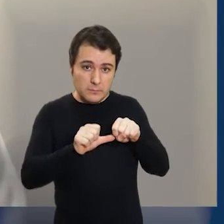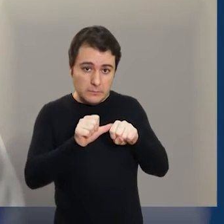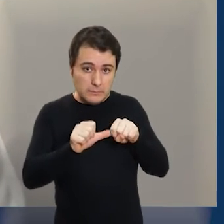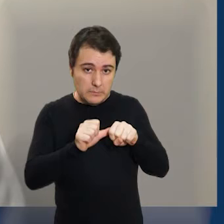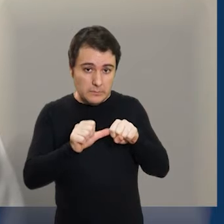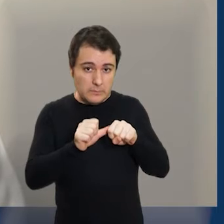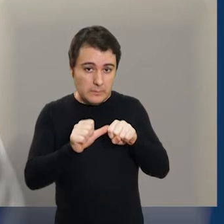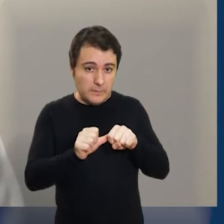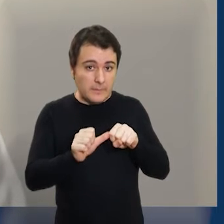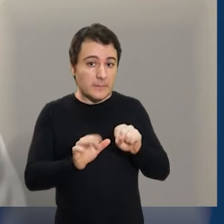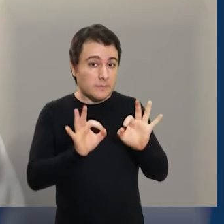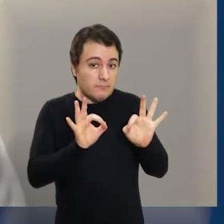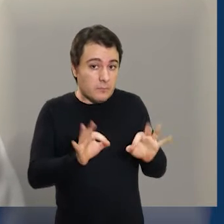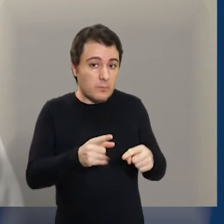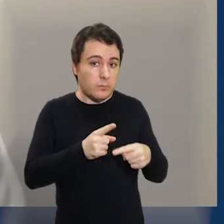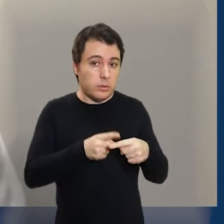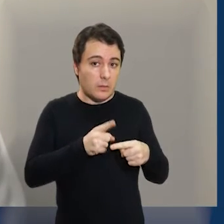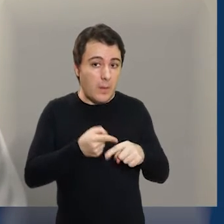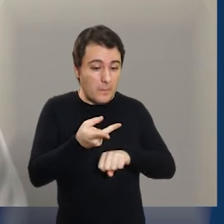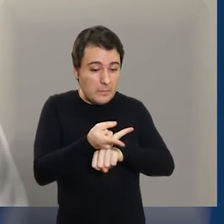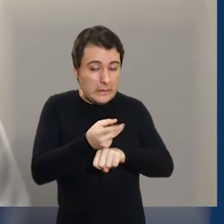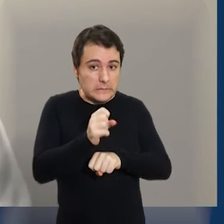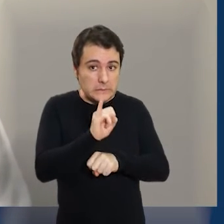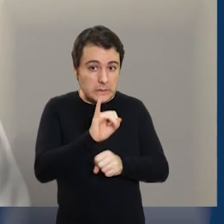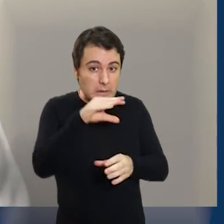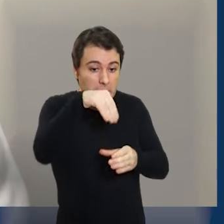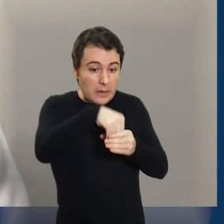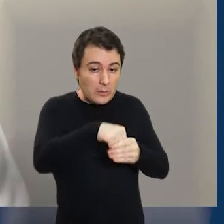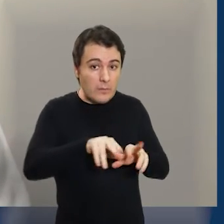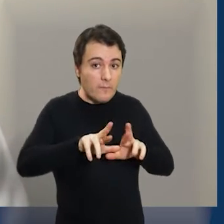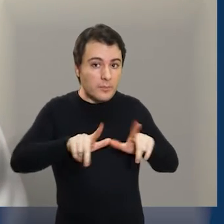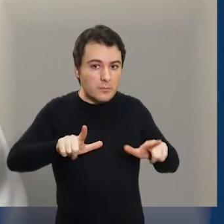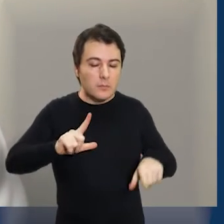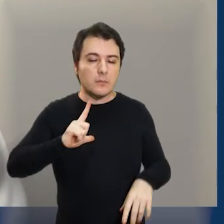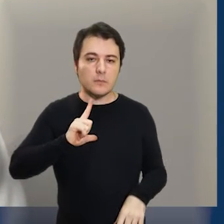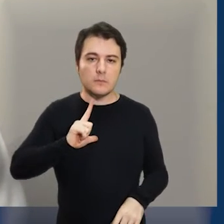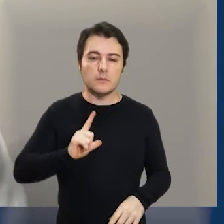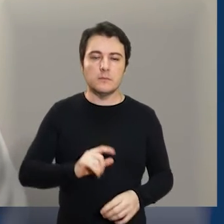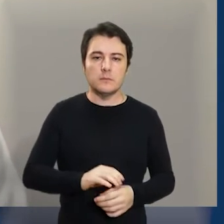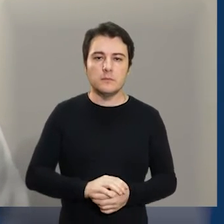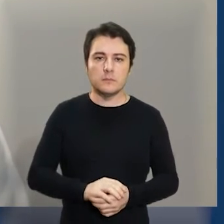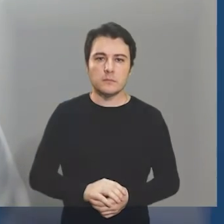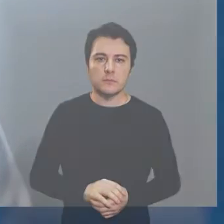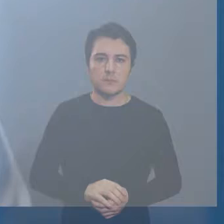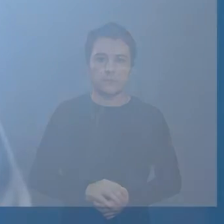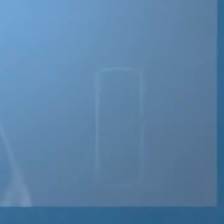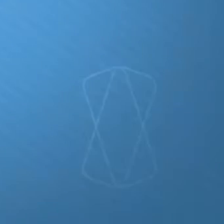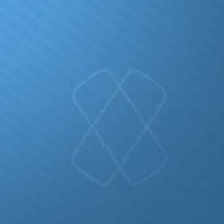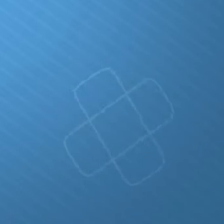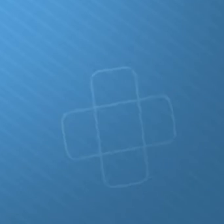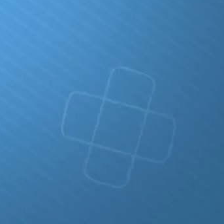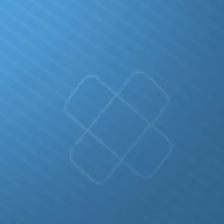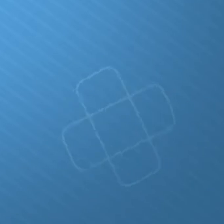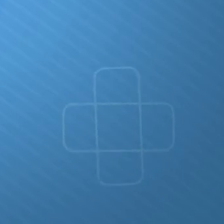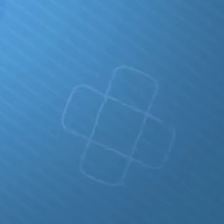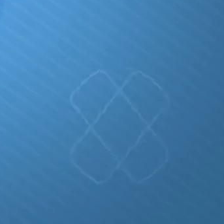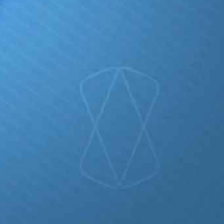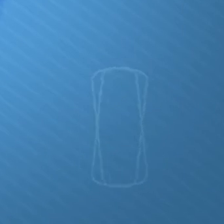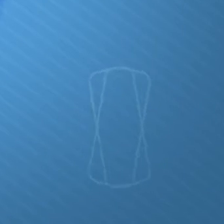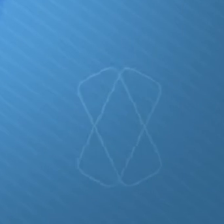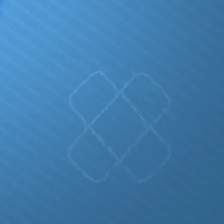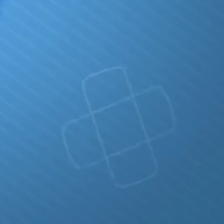TOC, onde nós sentimos a próstata e possíveis alterações que possam ser encontradas nela.